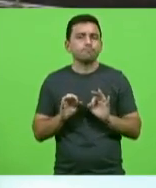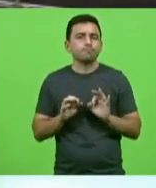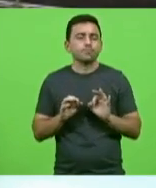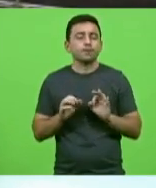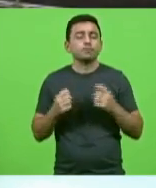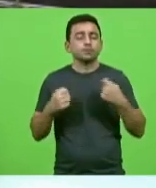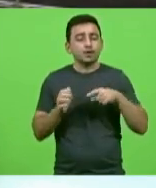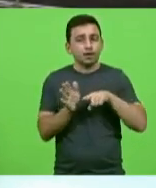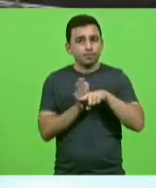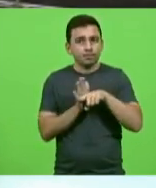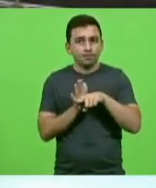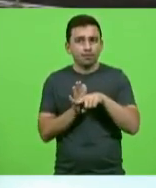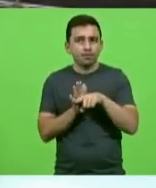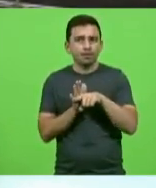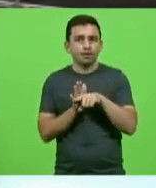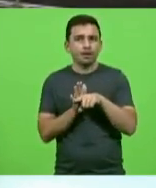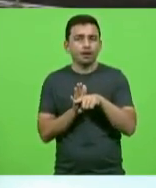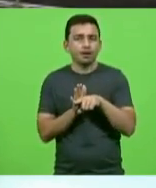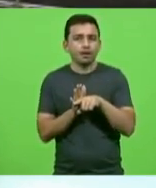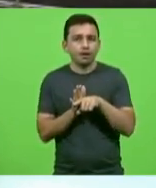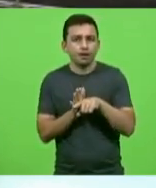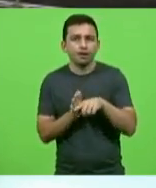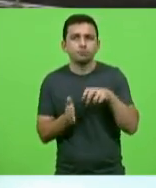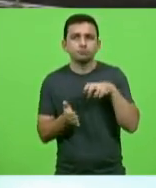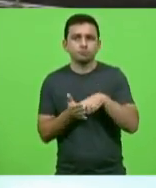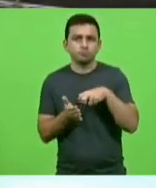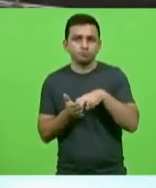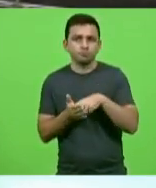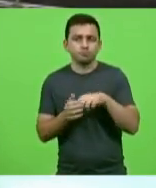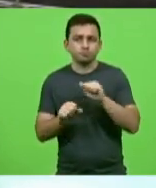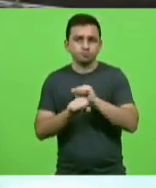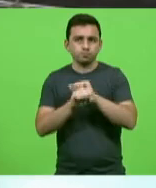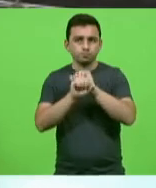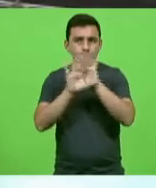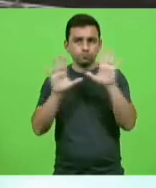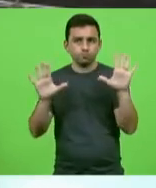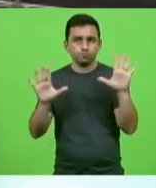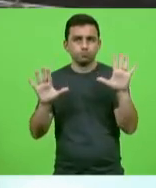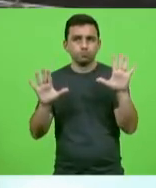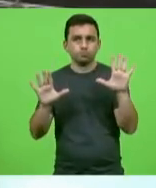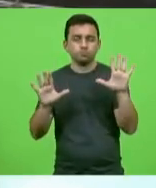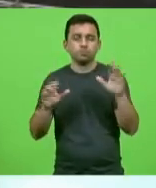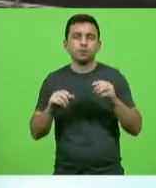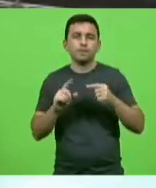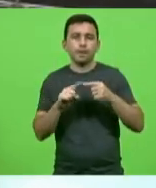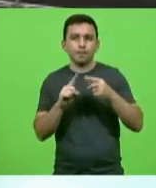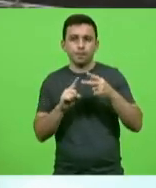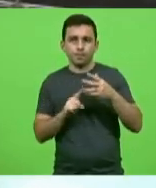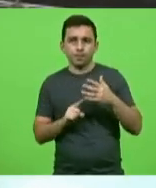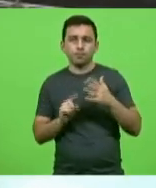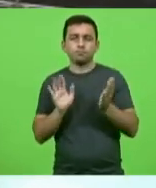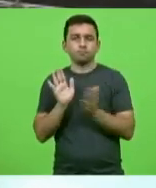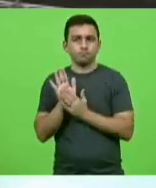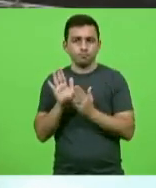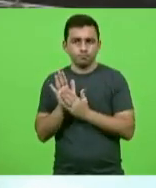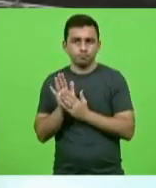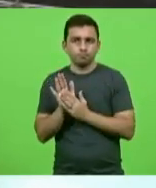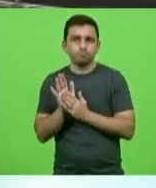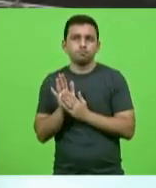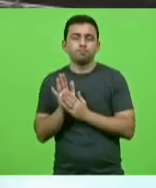na análise do caso penal a luz dos concretos elementos probatórios apresentados